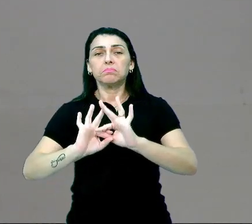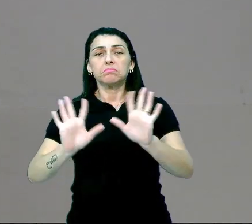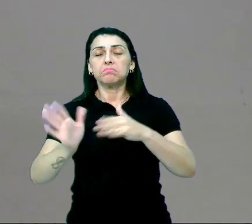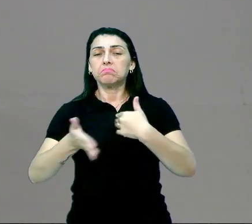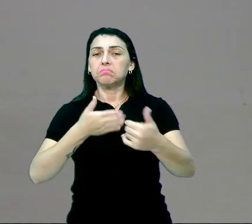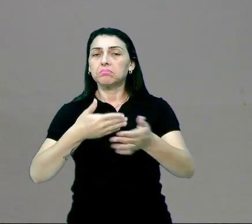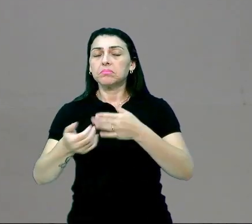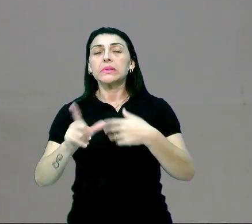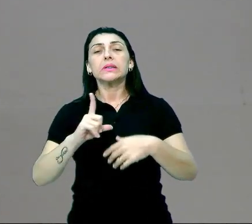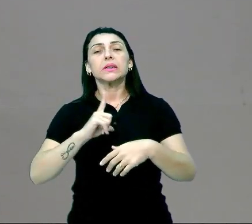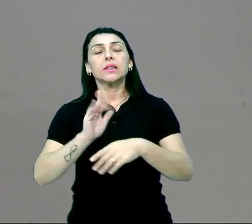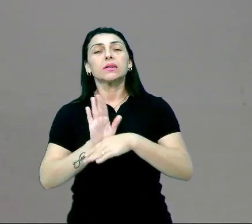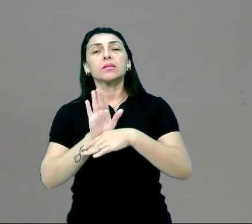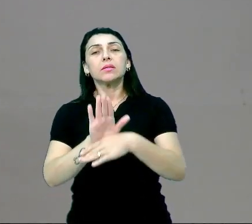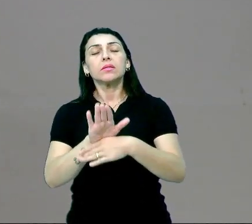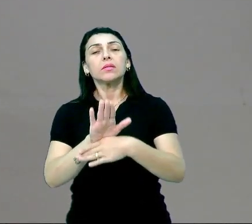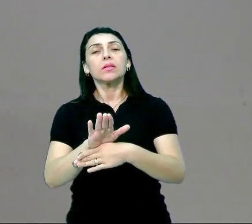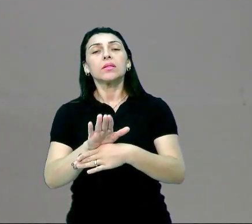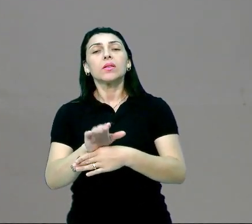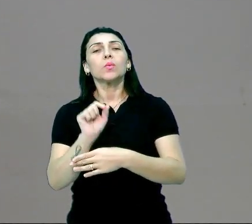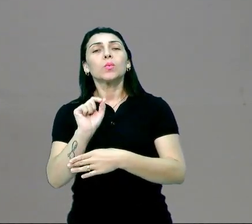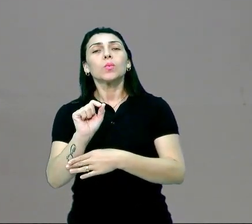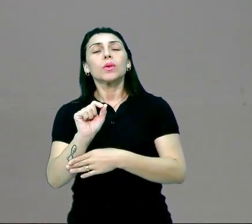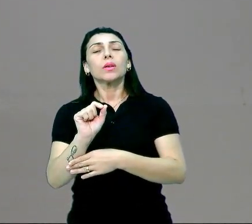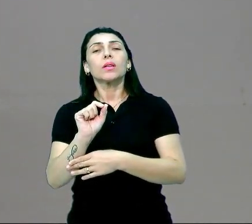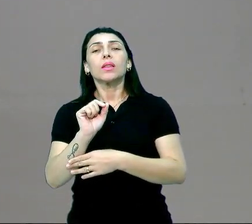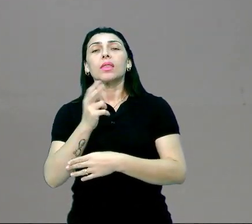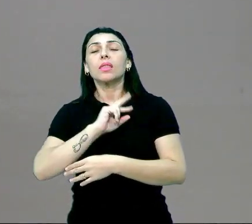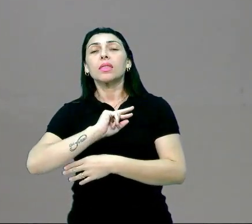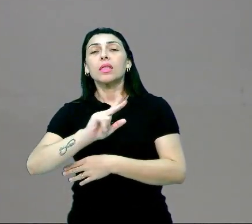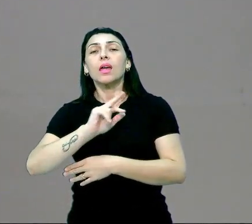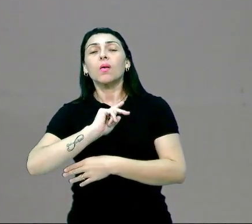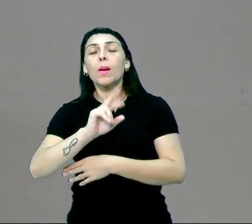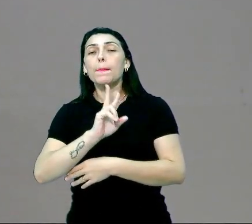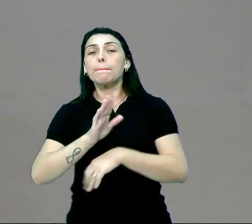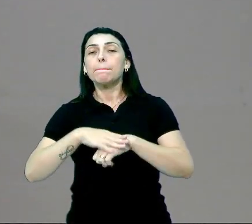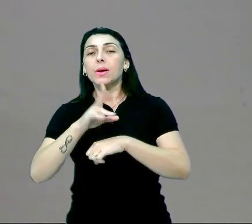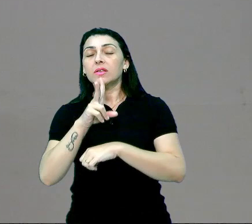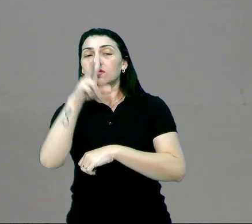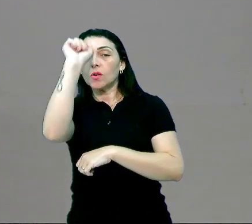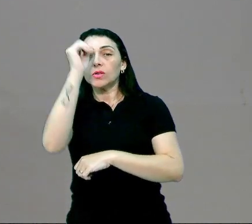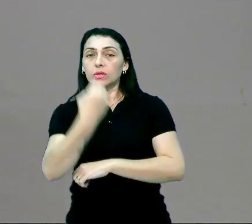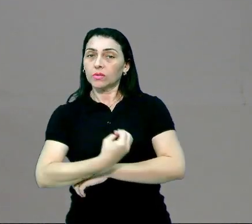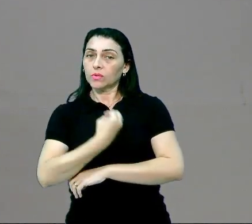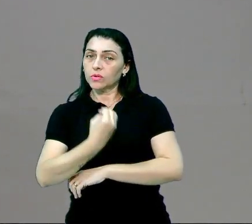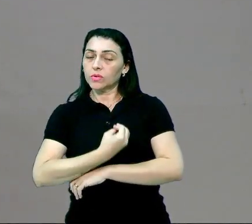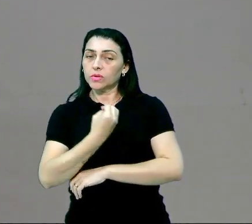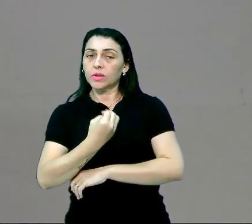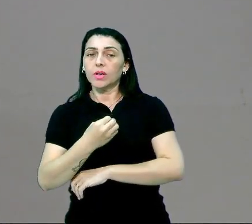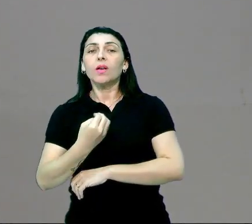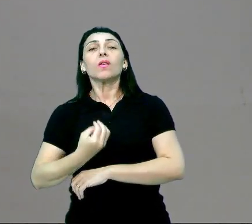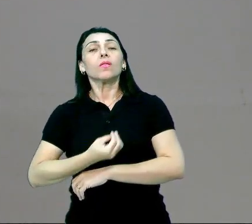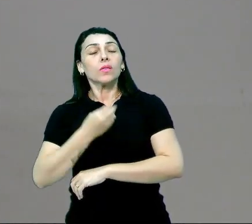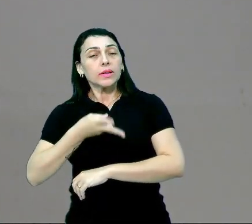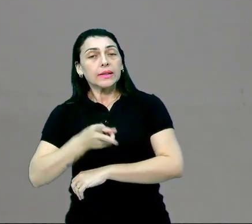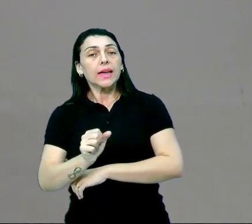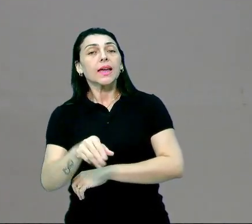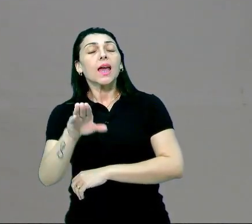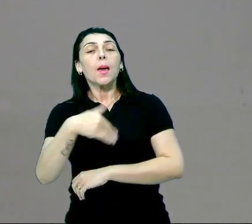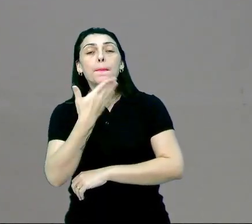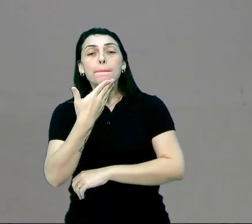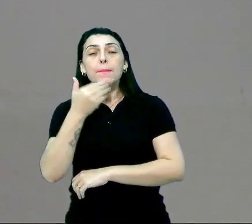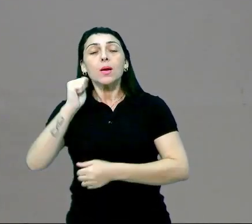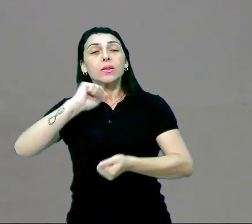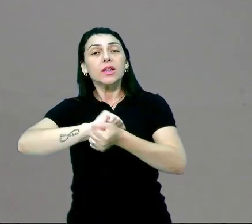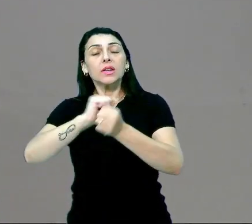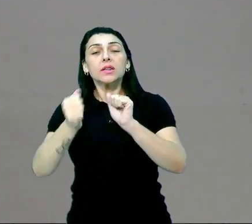ele também vai defender a teoria de que não é o mais forte que sobrevive. Sobrevive aquele que